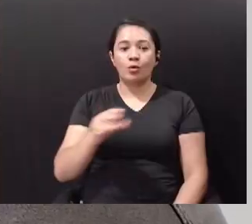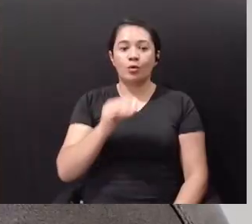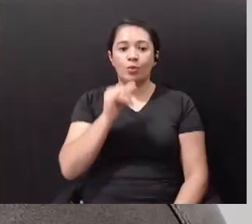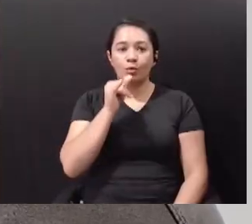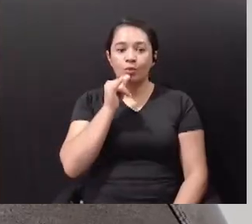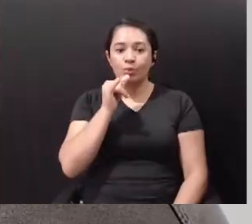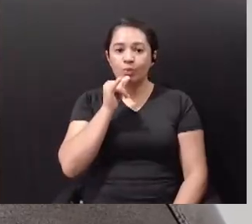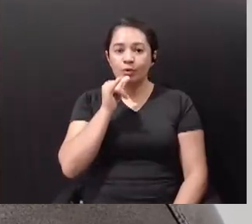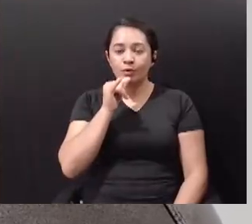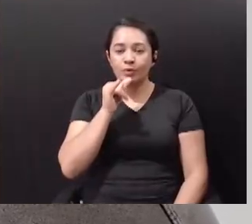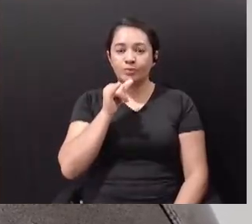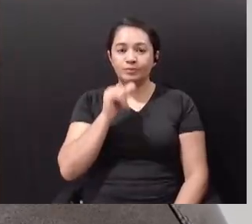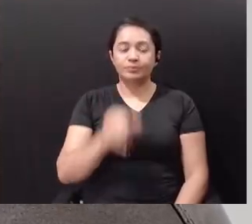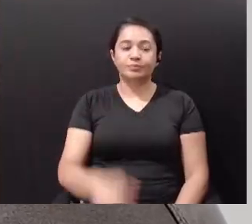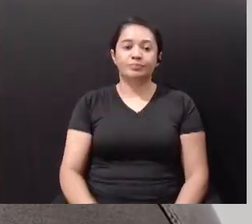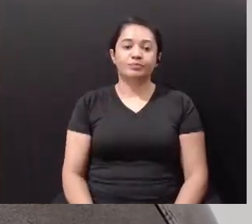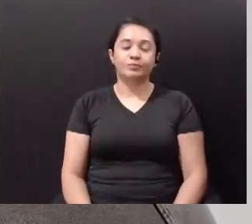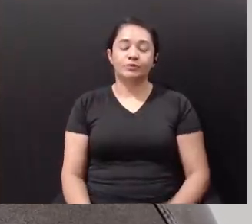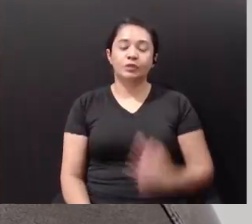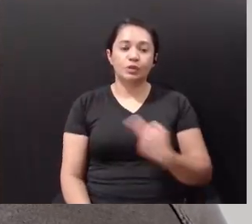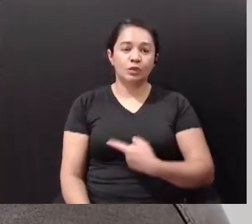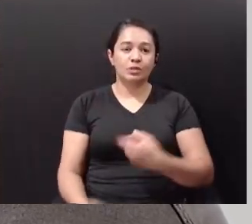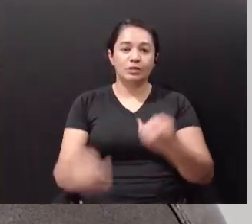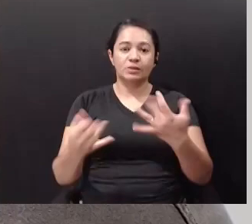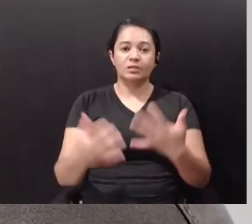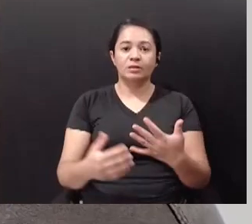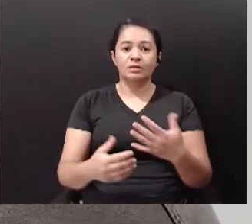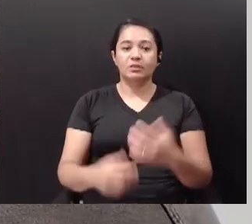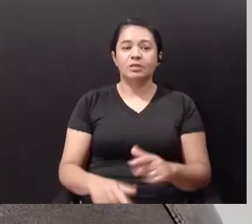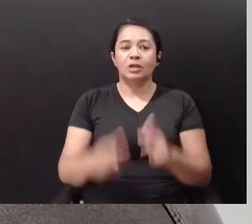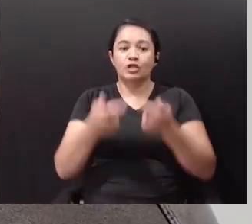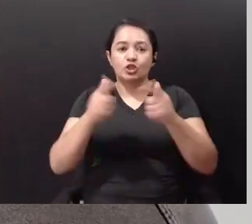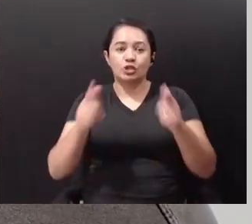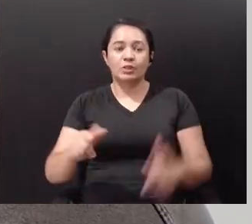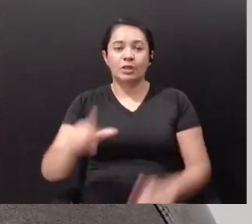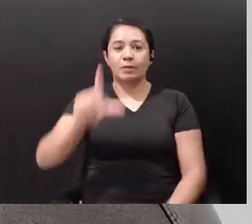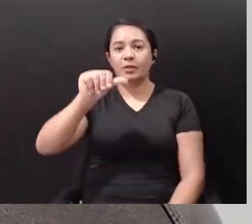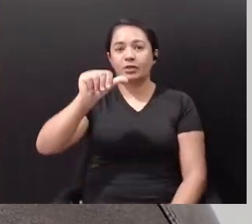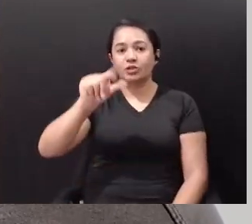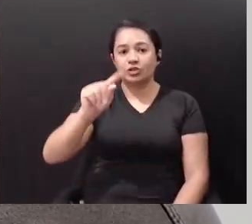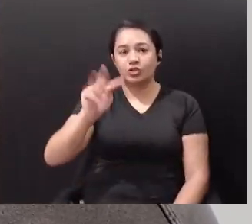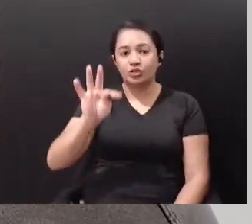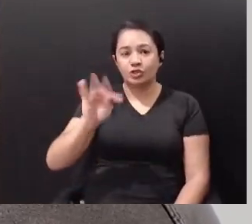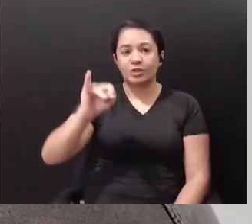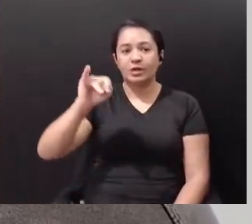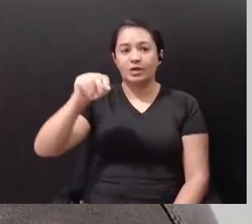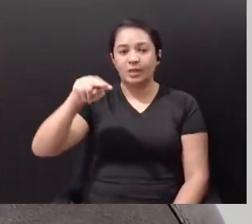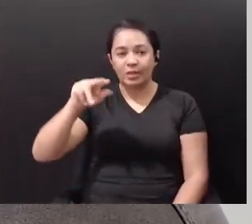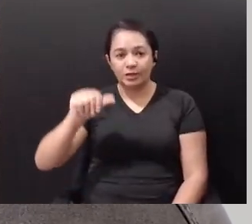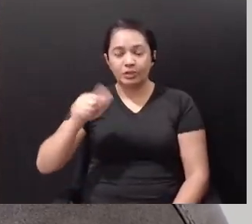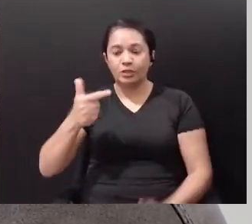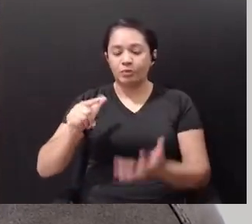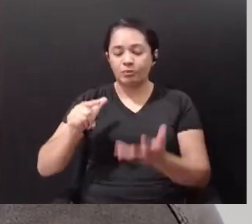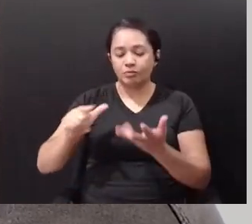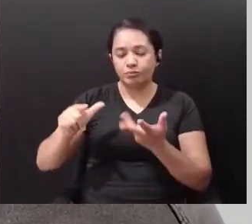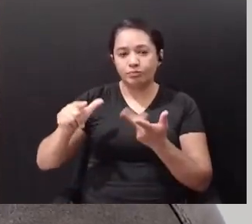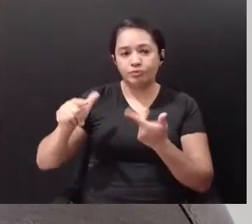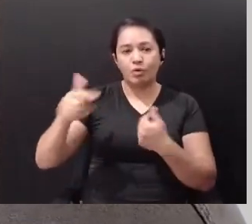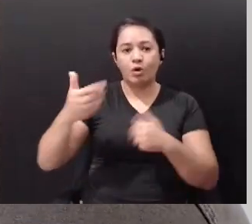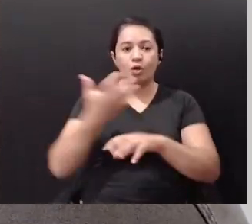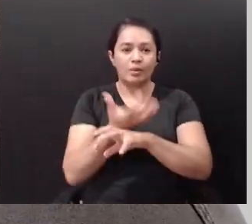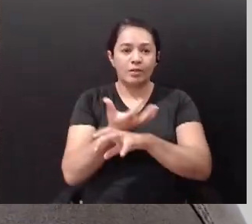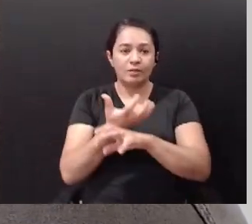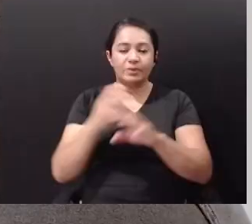Francisco. Então, quando a gente fala de gramática latina, dentre outras disciplinas, isso está muito